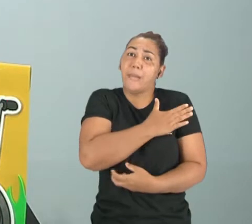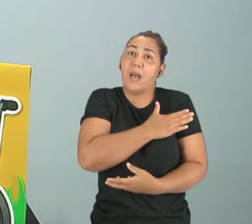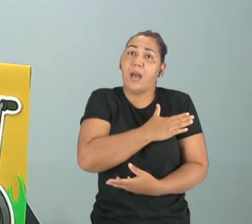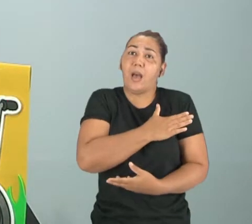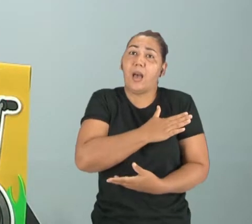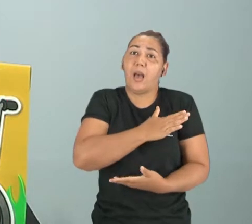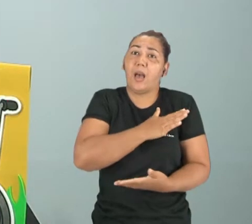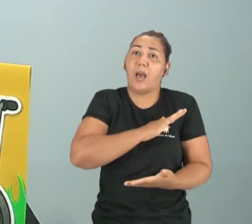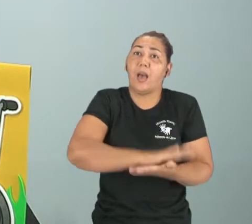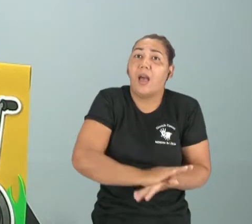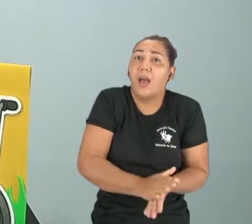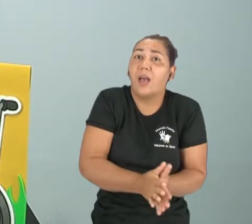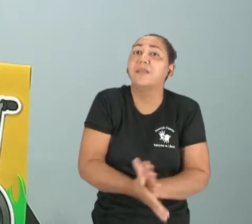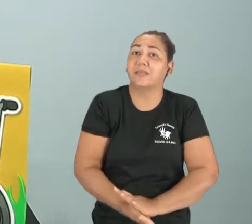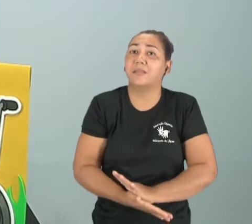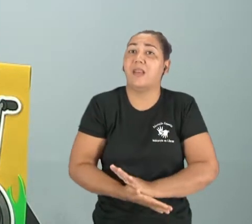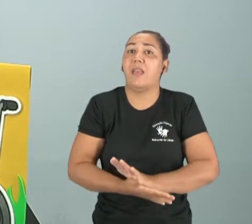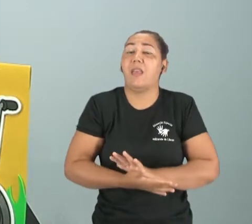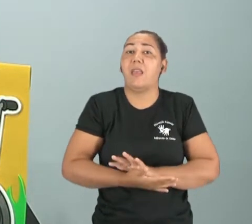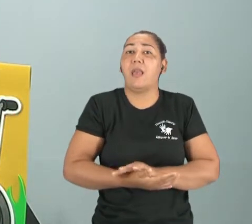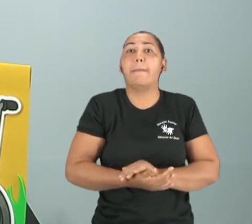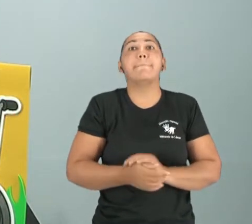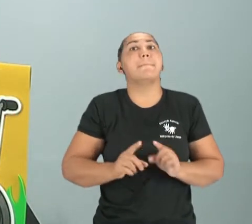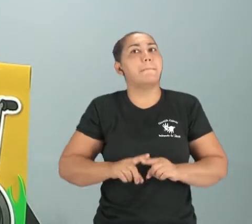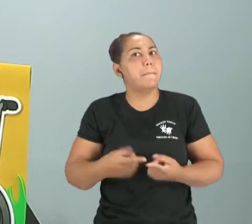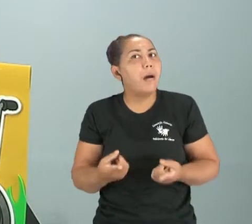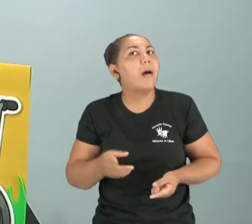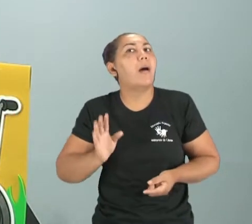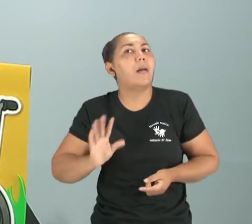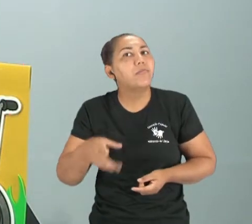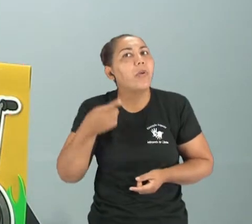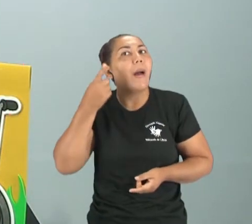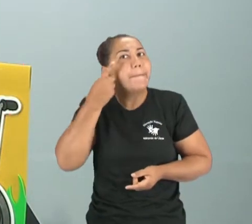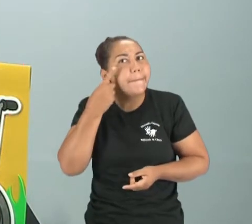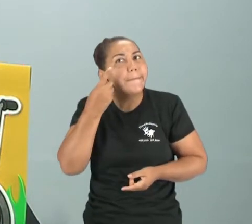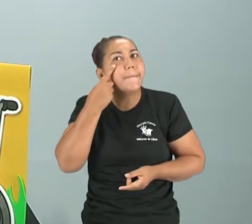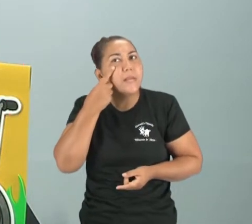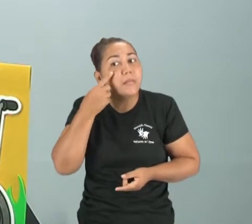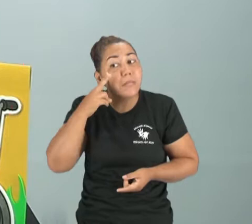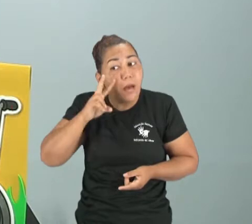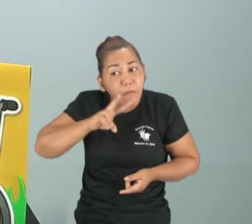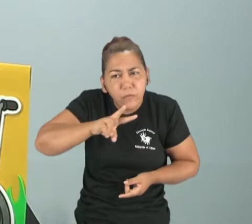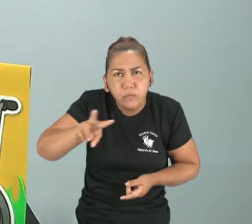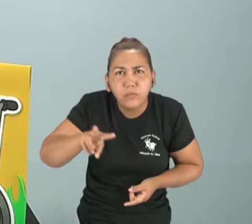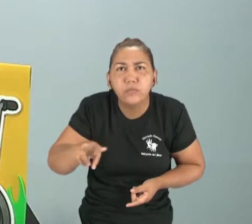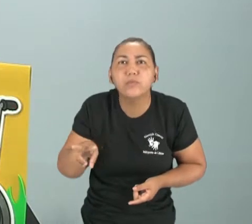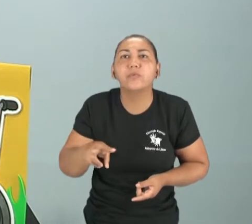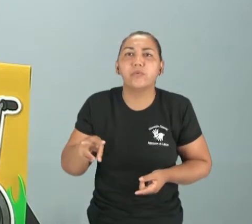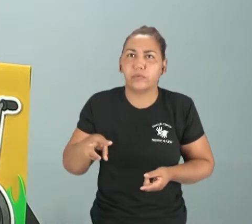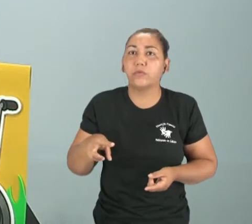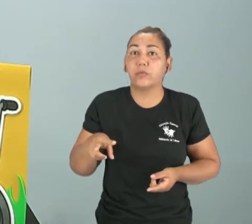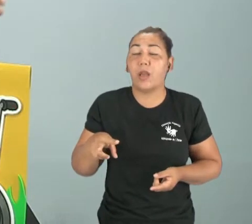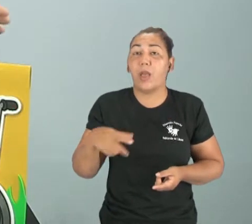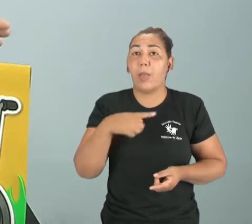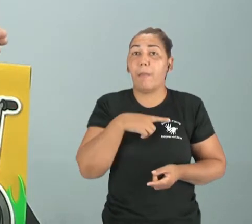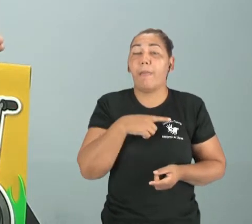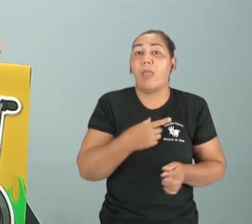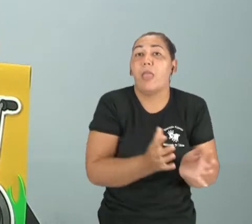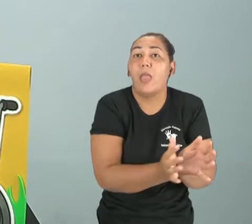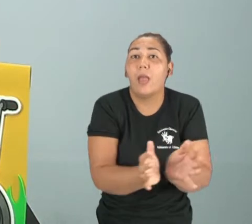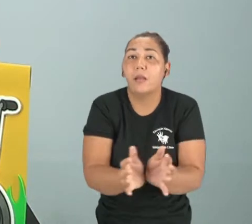viu muitas atitudes de discriminação. Na turma do Kaká, tem os coleguinhas dele, tem o coleguinha